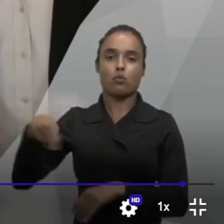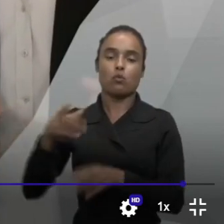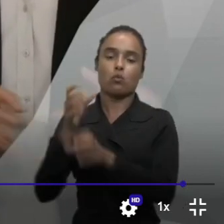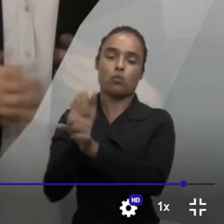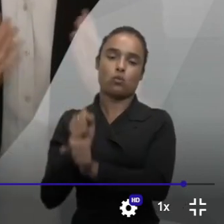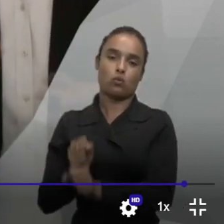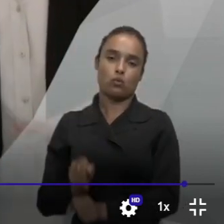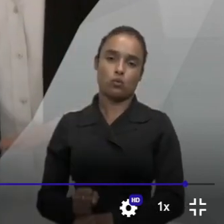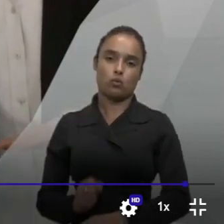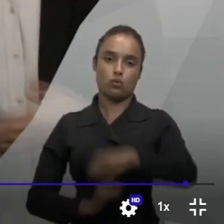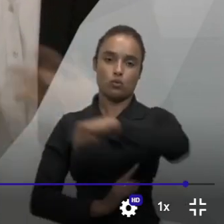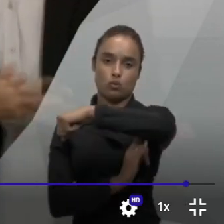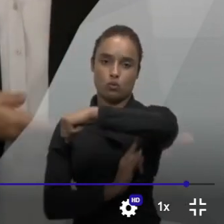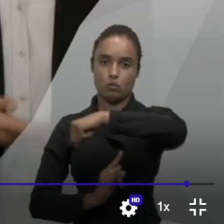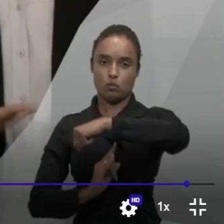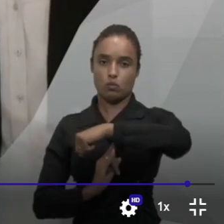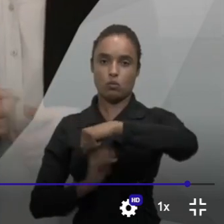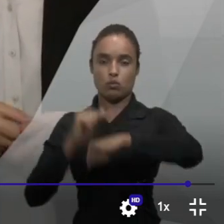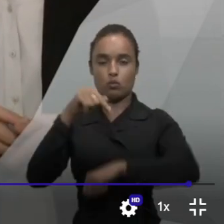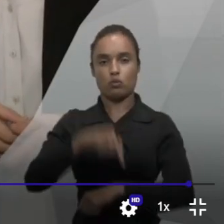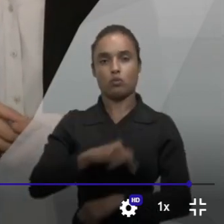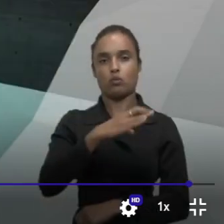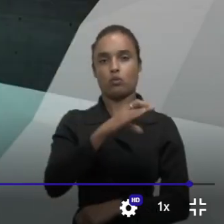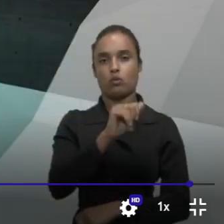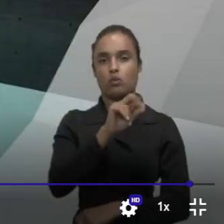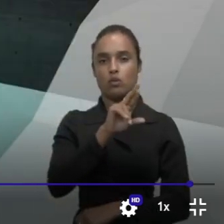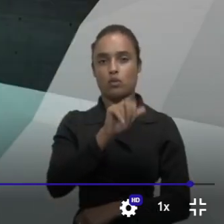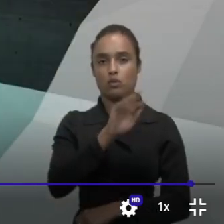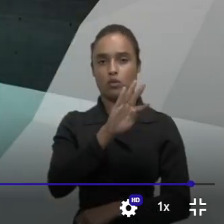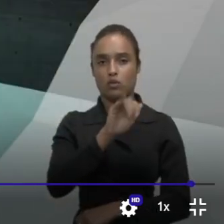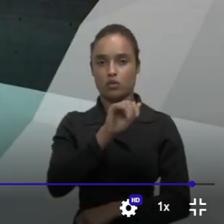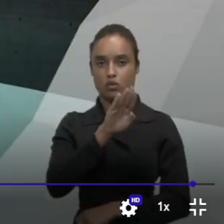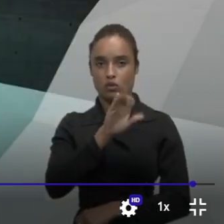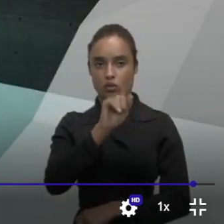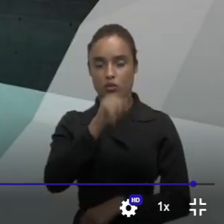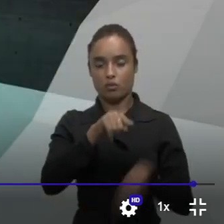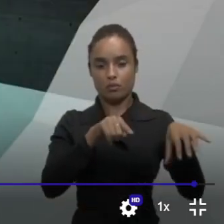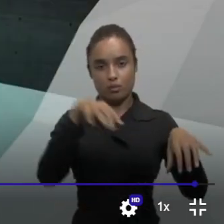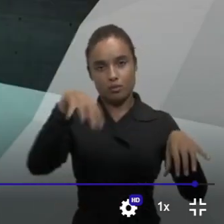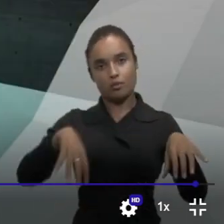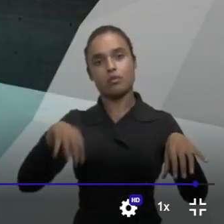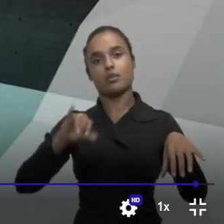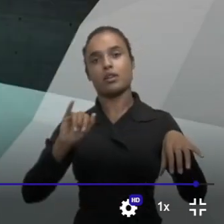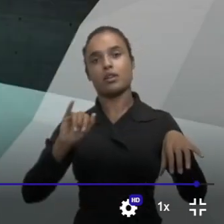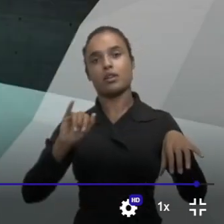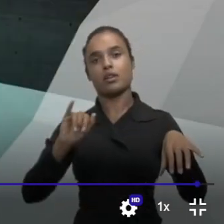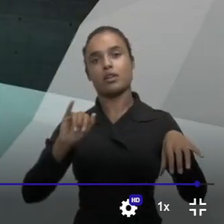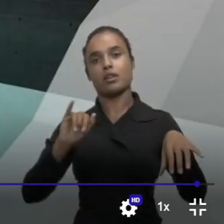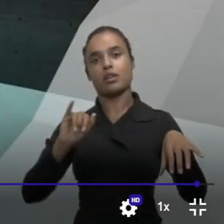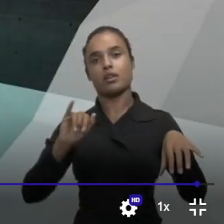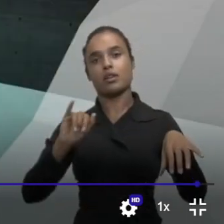da ponte que vai interligar Caraguatatuba e Ilhabela. Enquanto isso, que tal você se interligar com outros